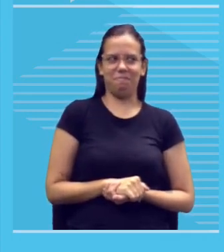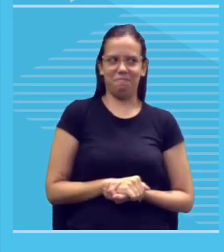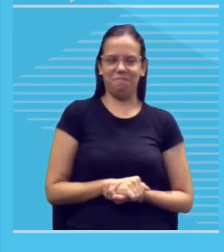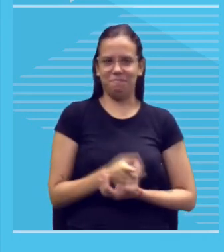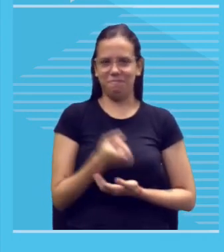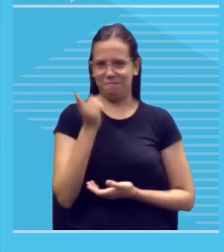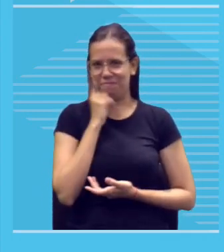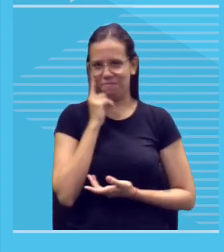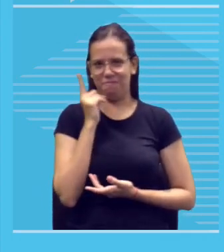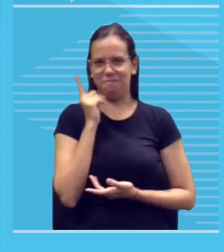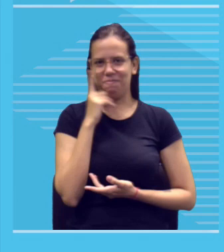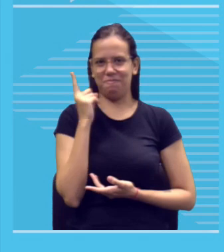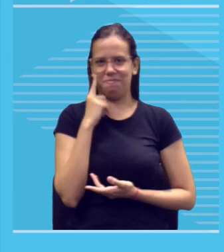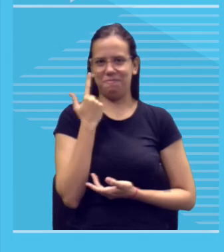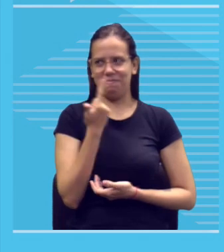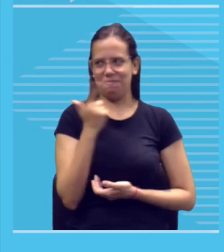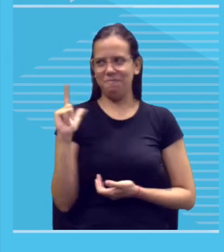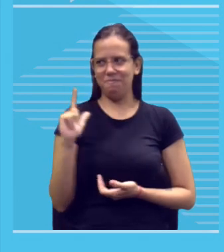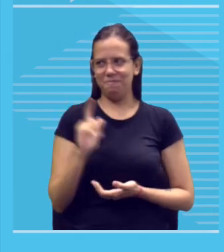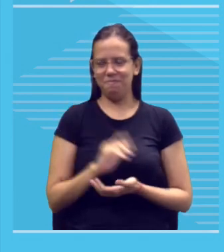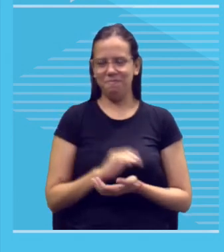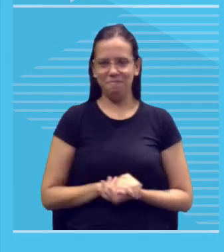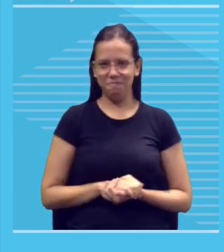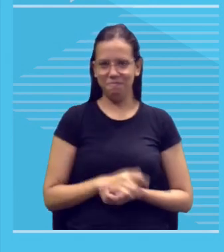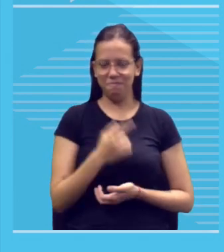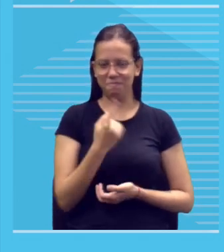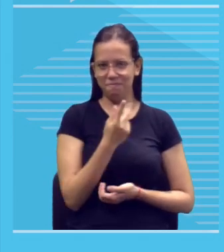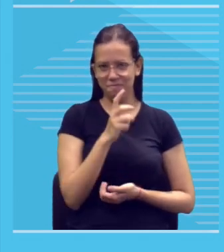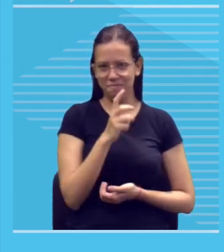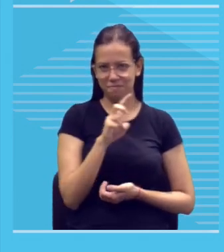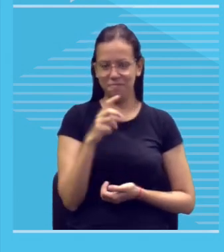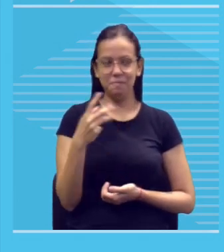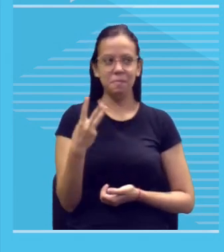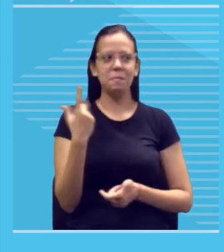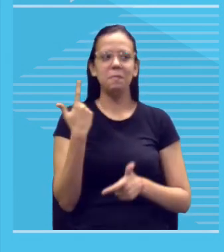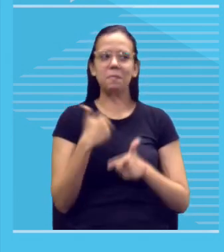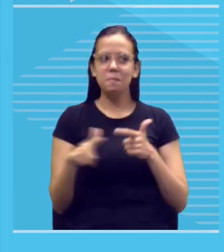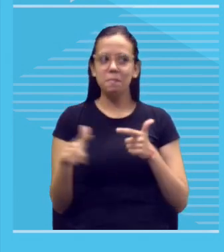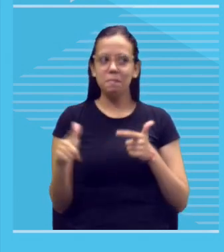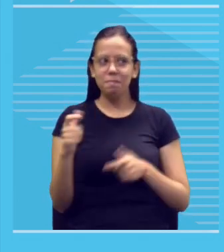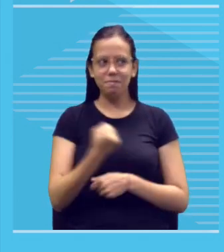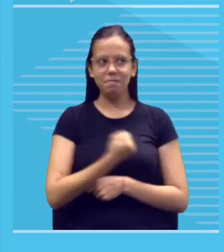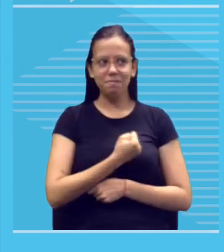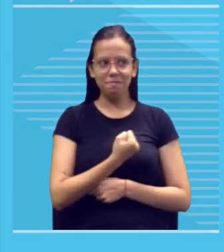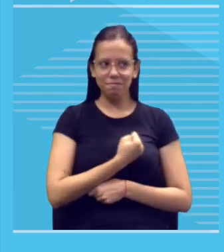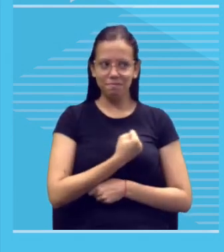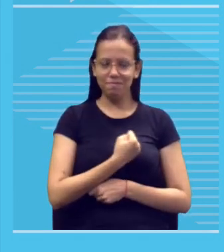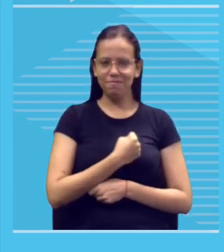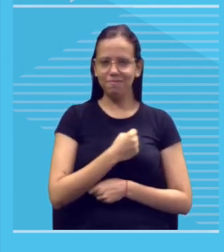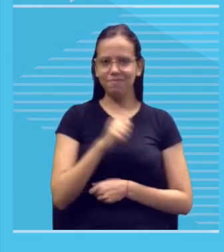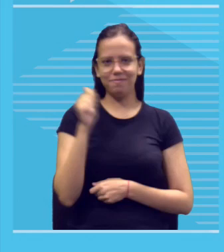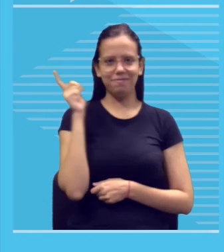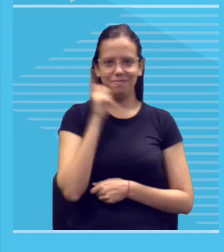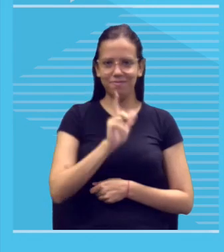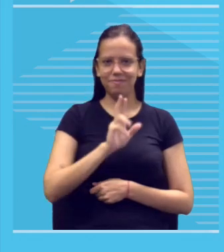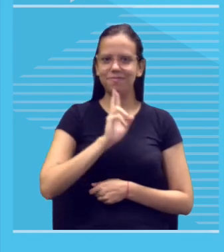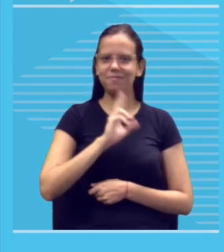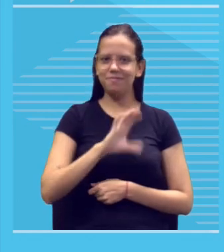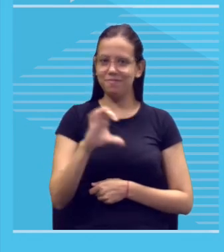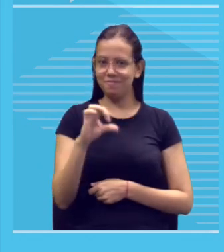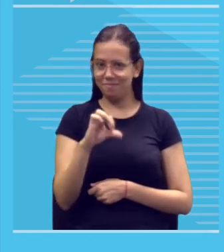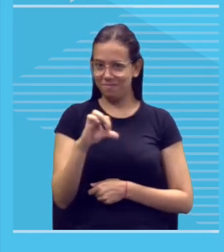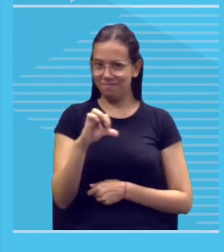Olha esse aqui dividir 153 por um número e obtive quociente